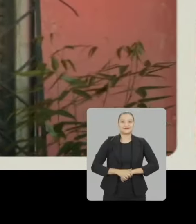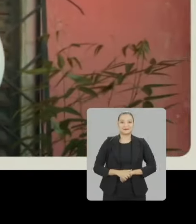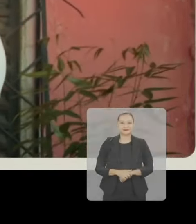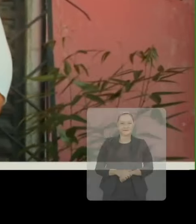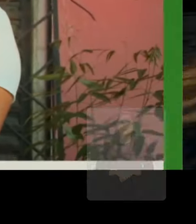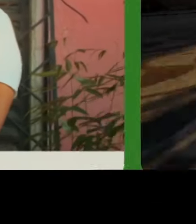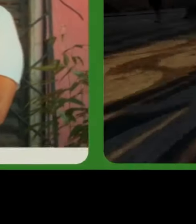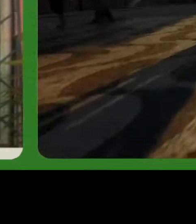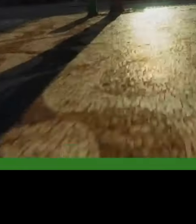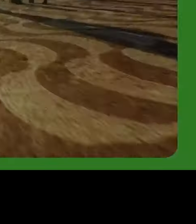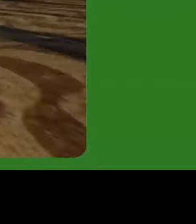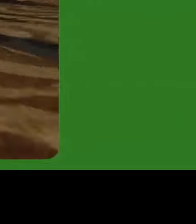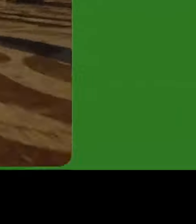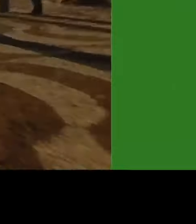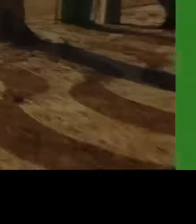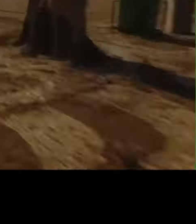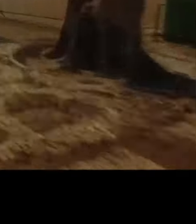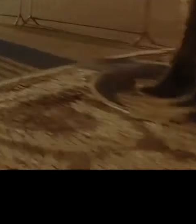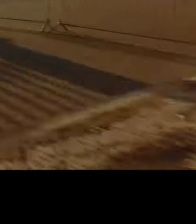13.